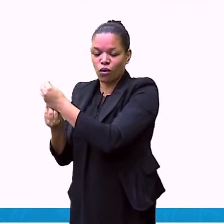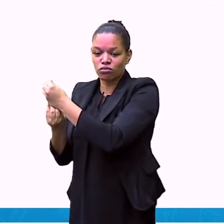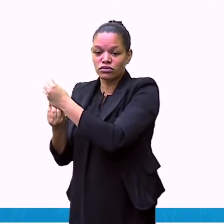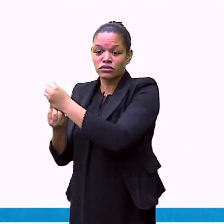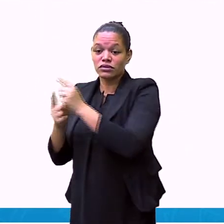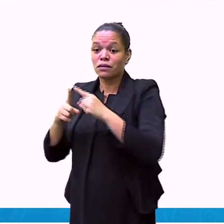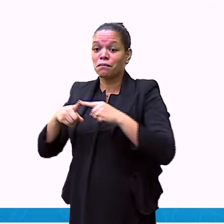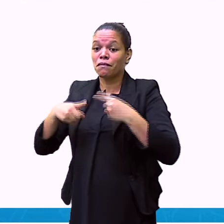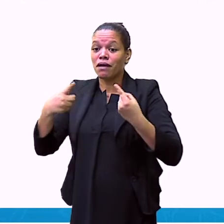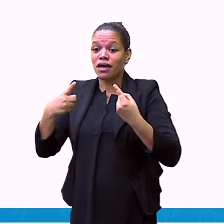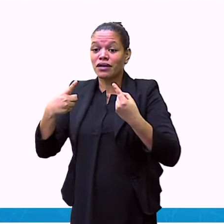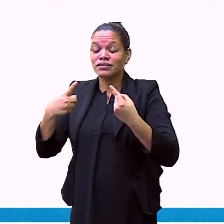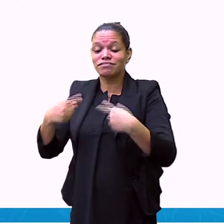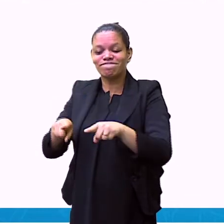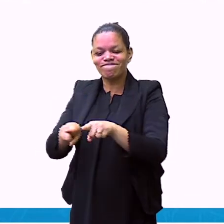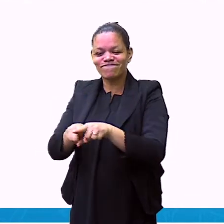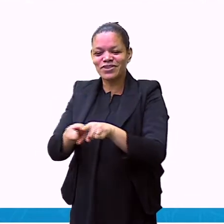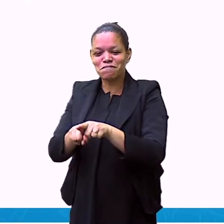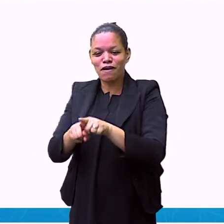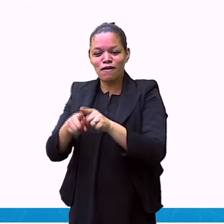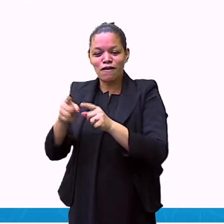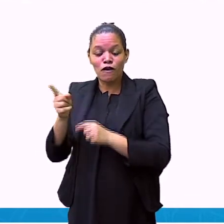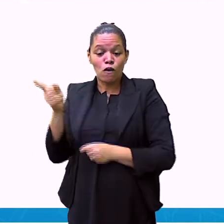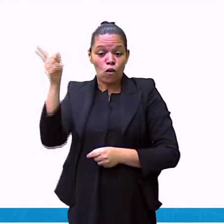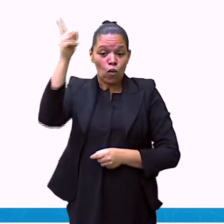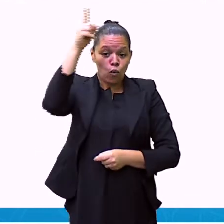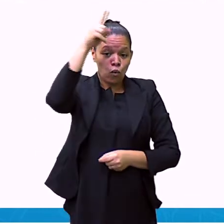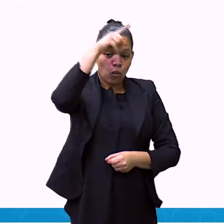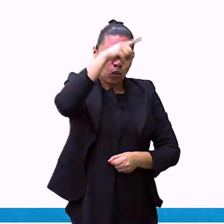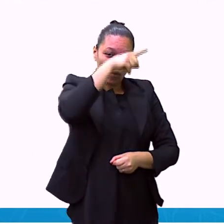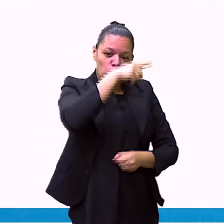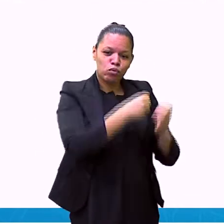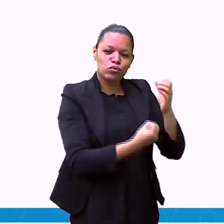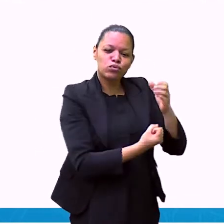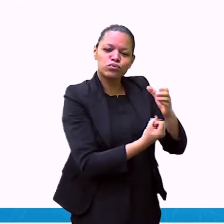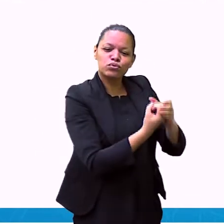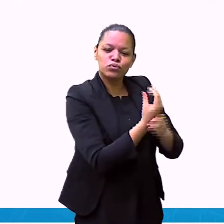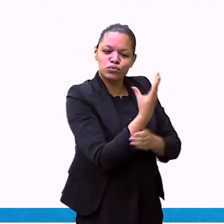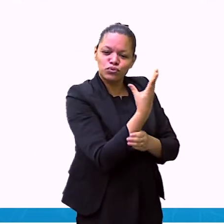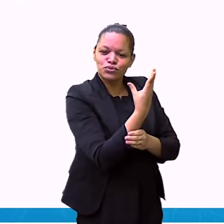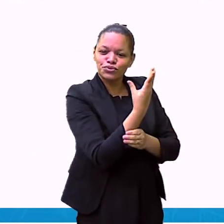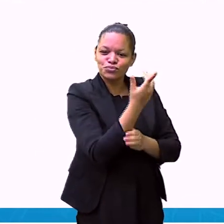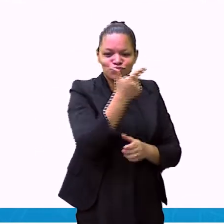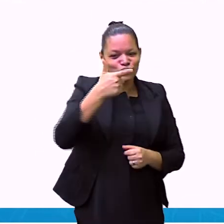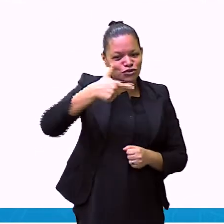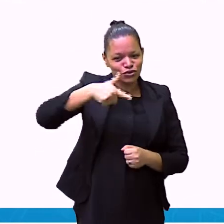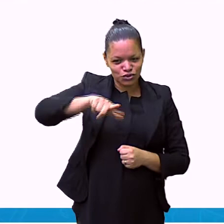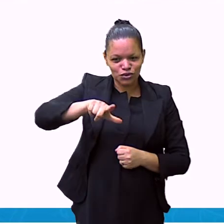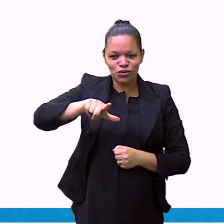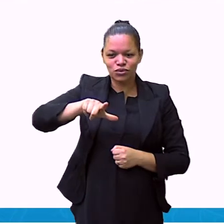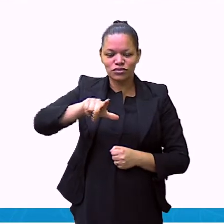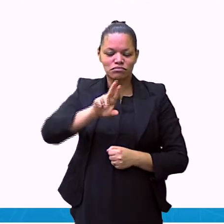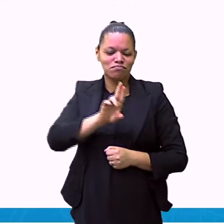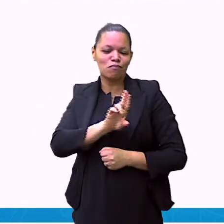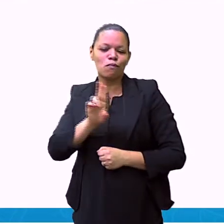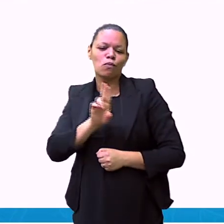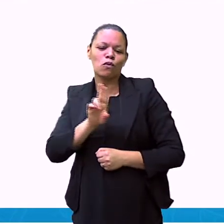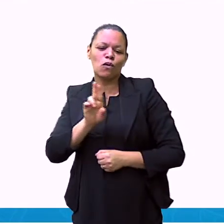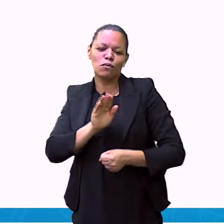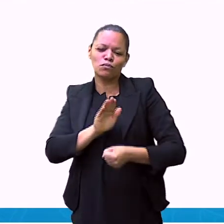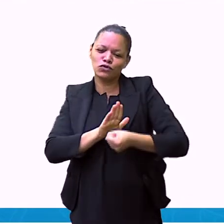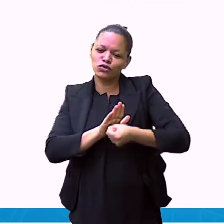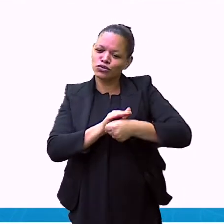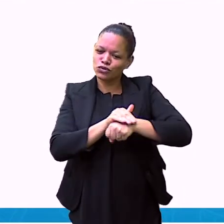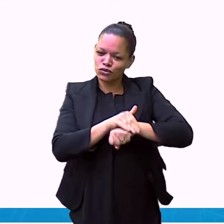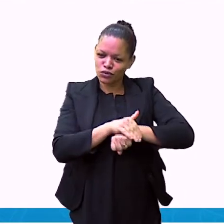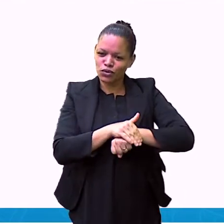ou noturno, não é isso? Ao meio-dia, o sol ele se encontra a pino. Ao iniciar o